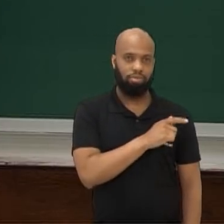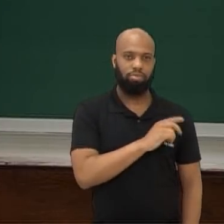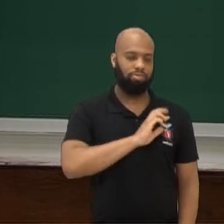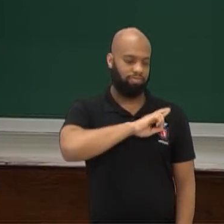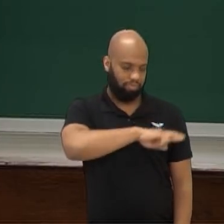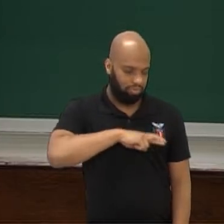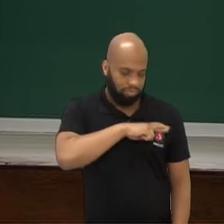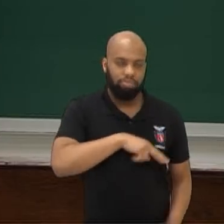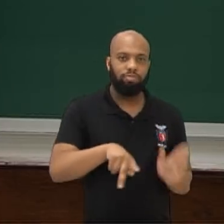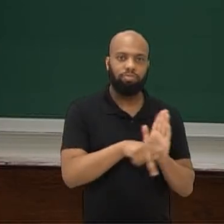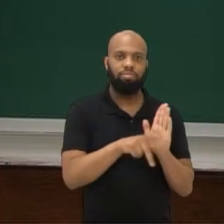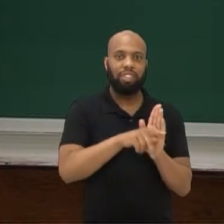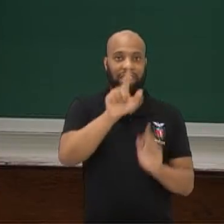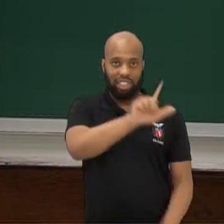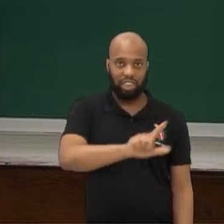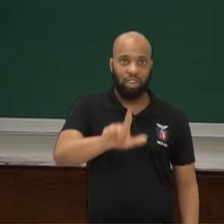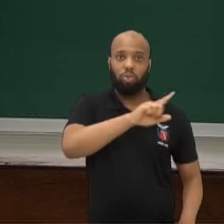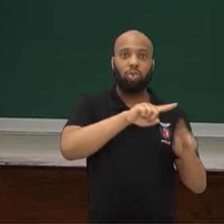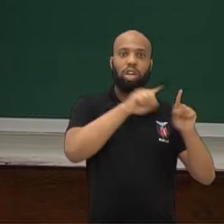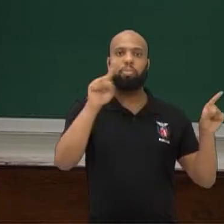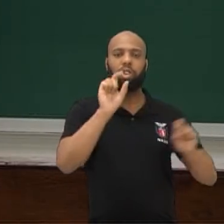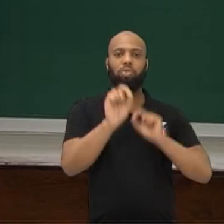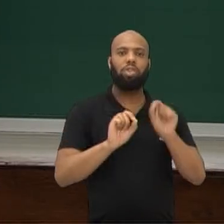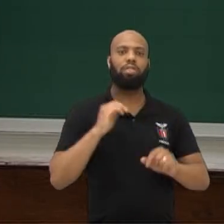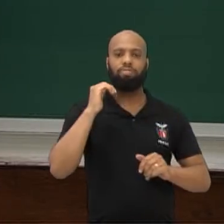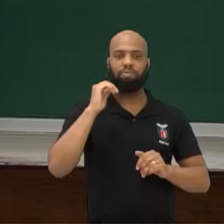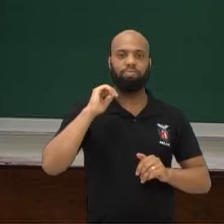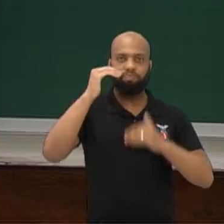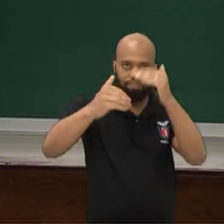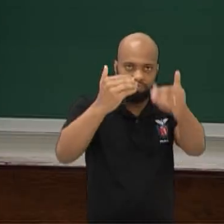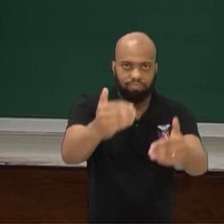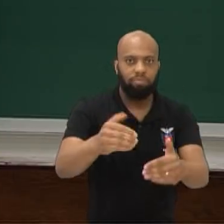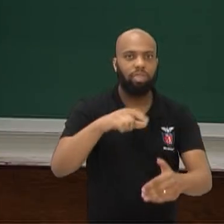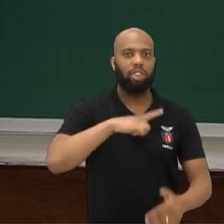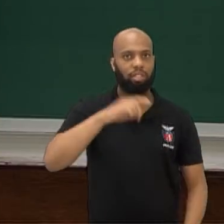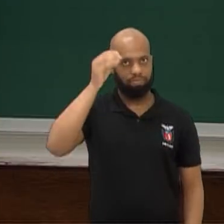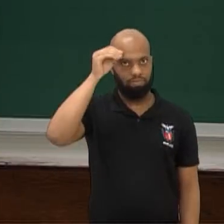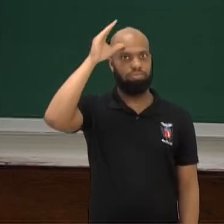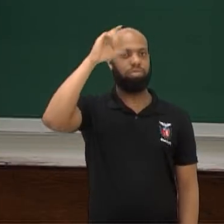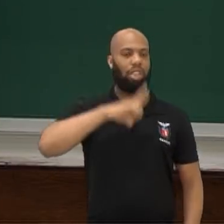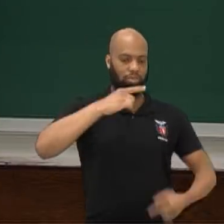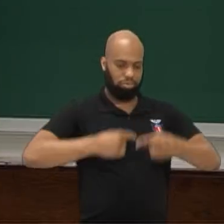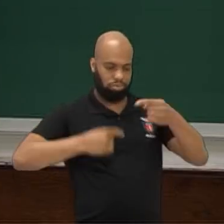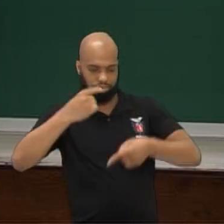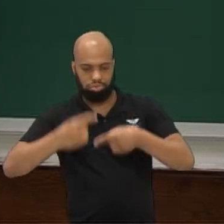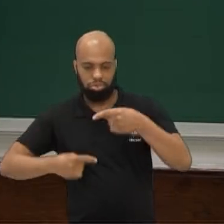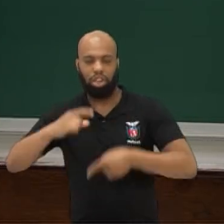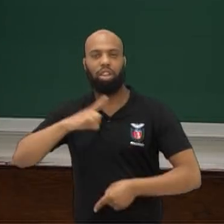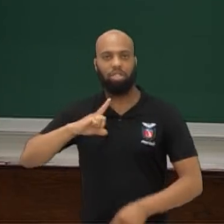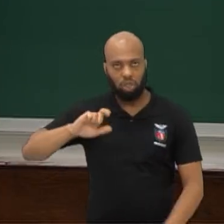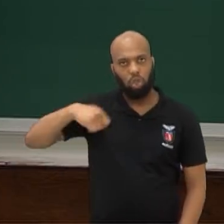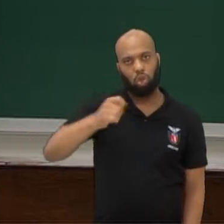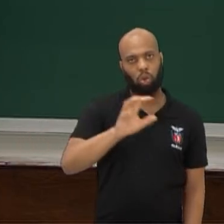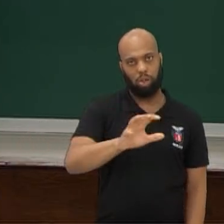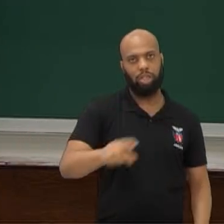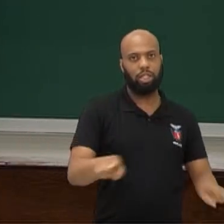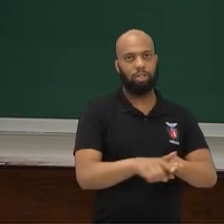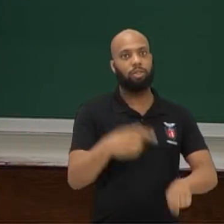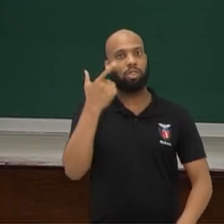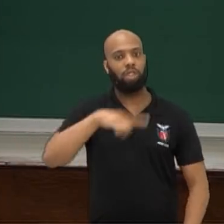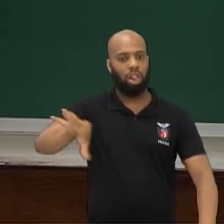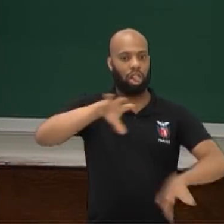artístico literário, mas que a cada aula a gente traz novas discussões, novos debates, para vocês